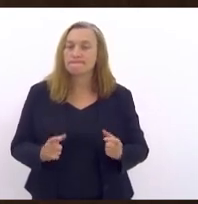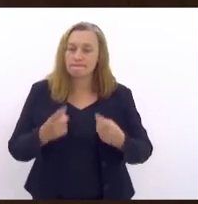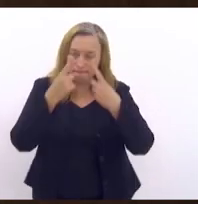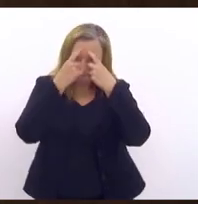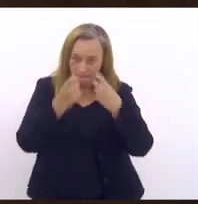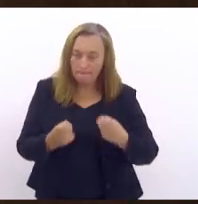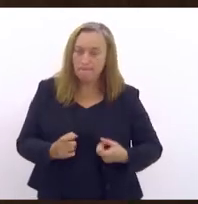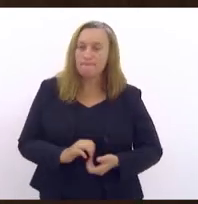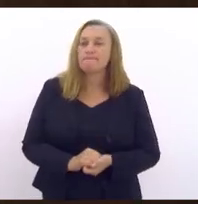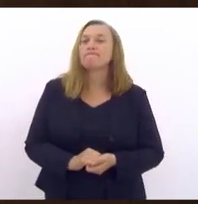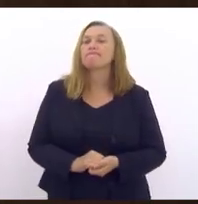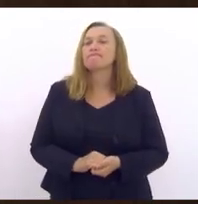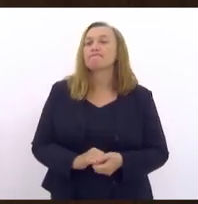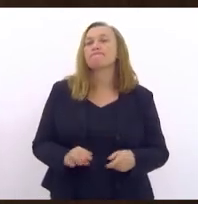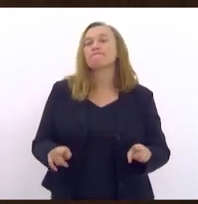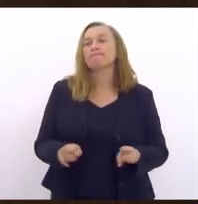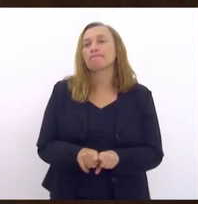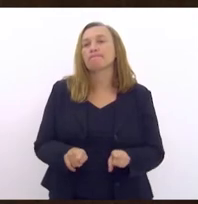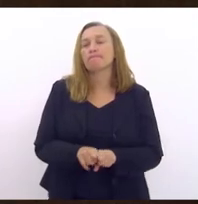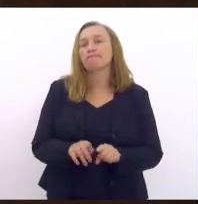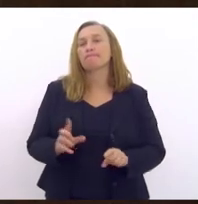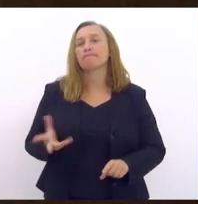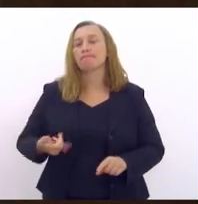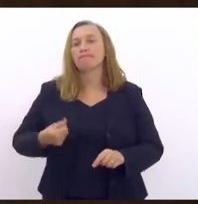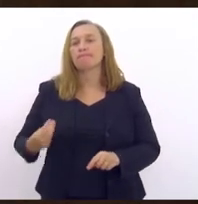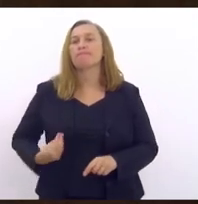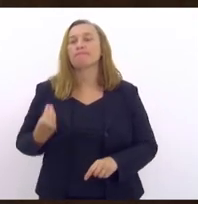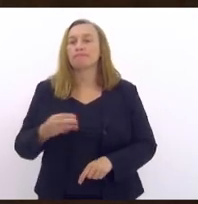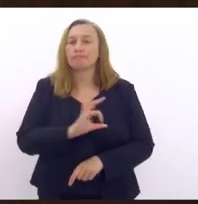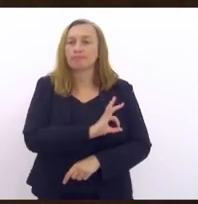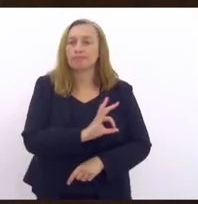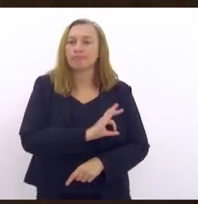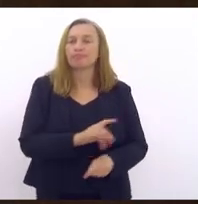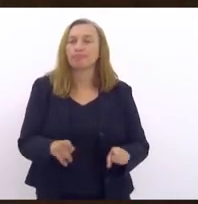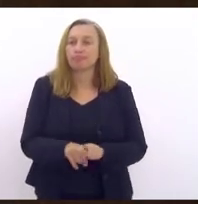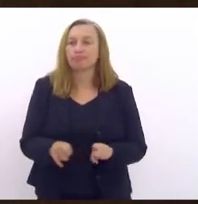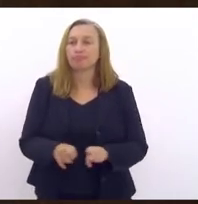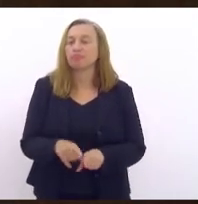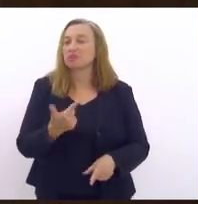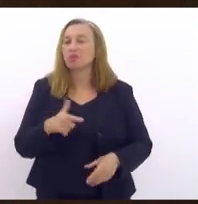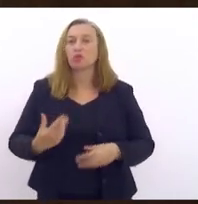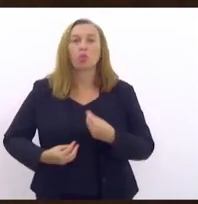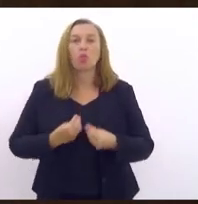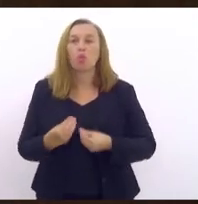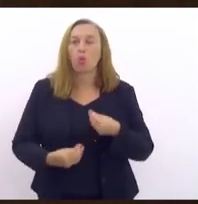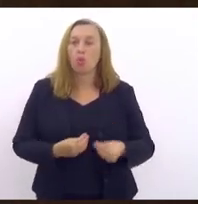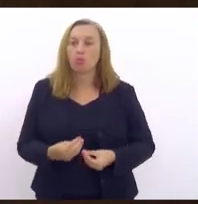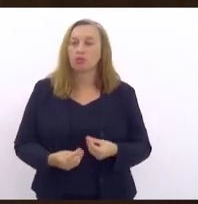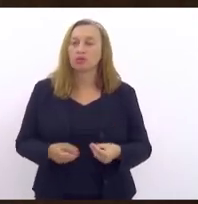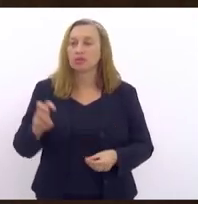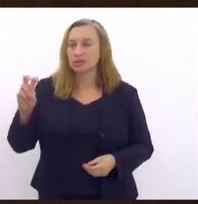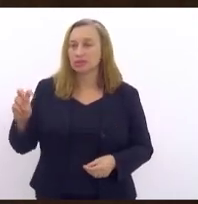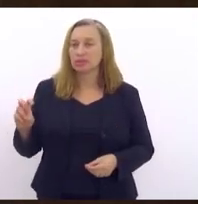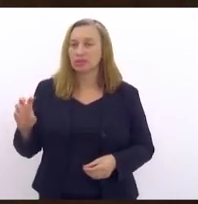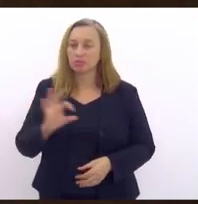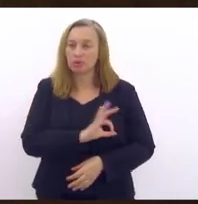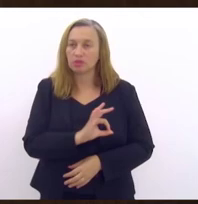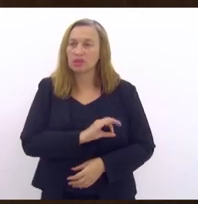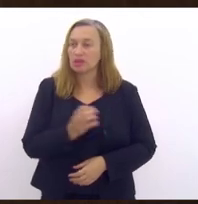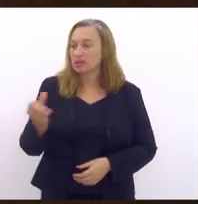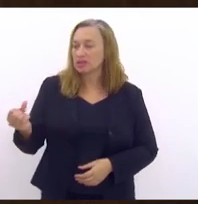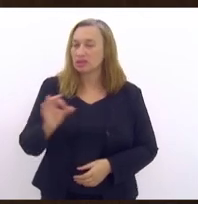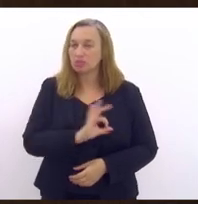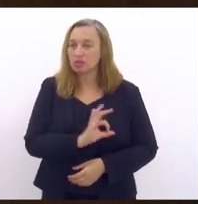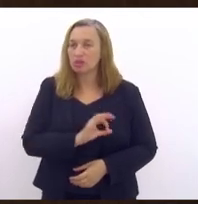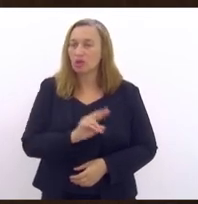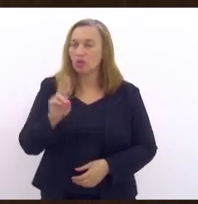para podermos também garantir a qualidade de vida dos policiais. Porque não tem como nós termos 5 policiais, 6 policiais numa